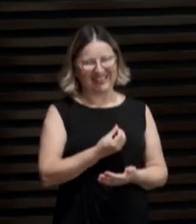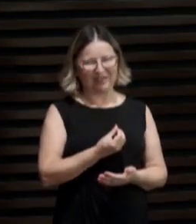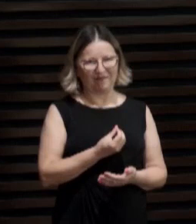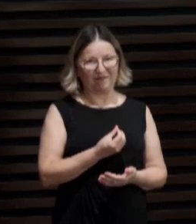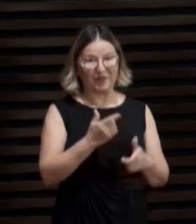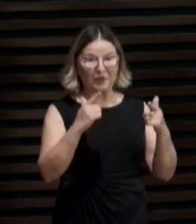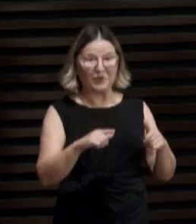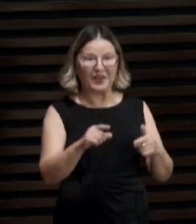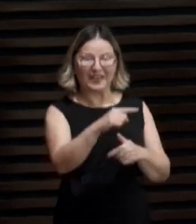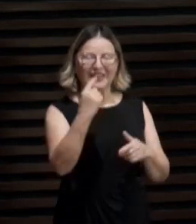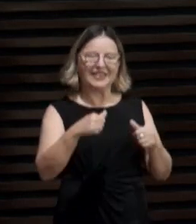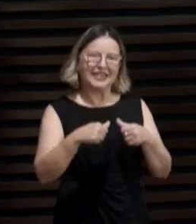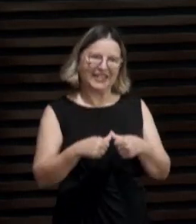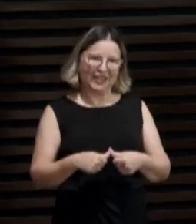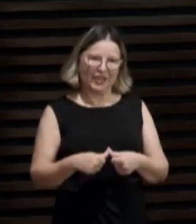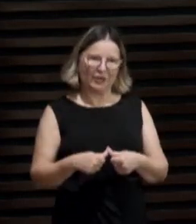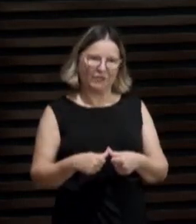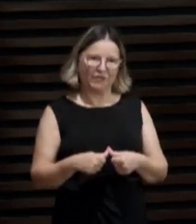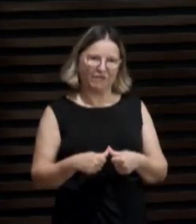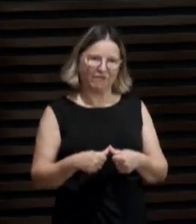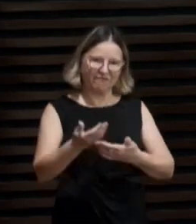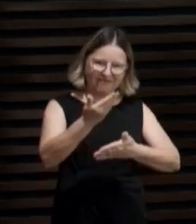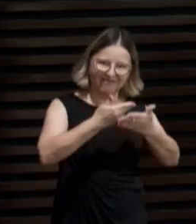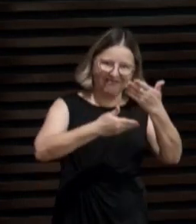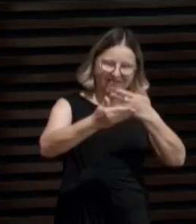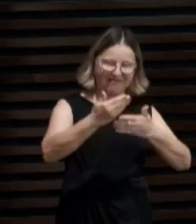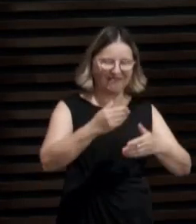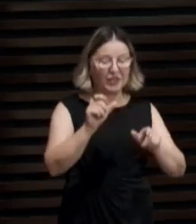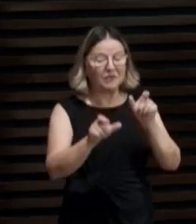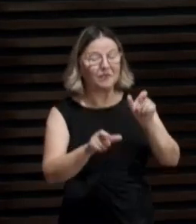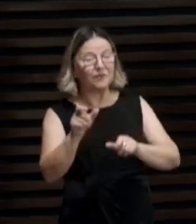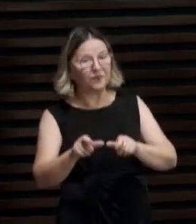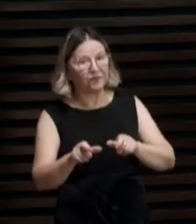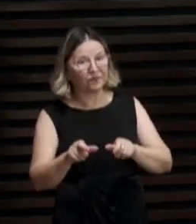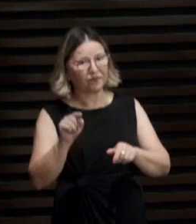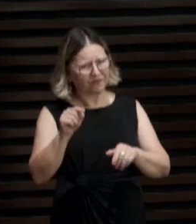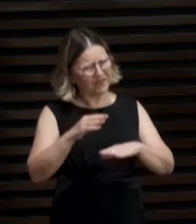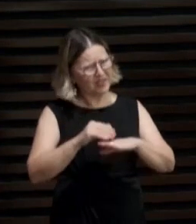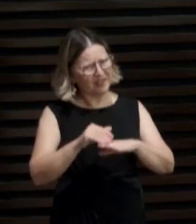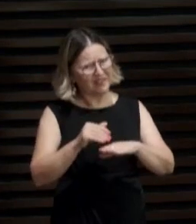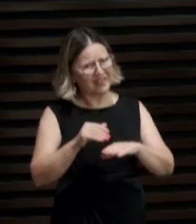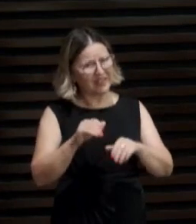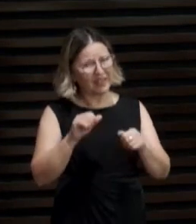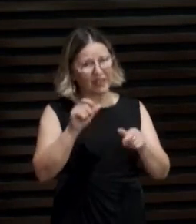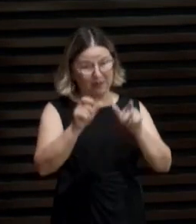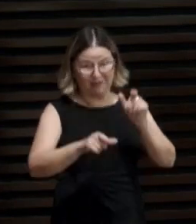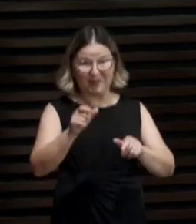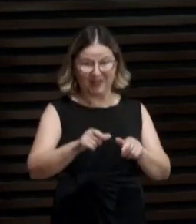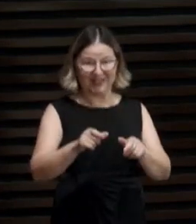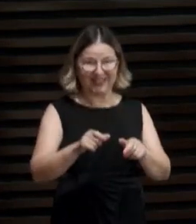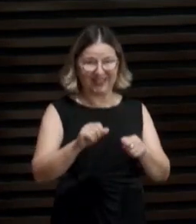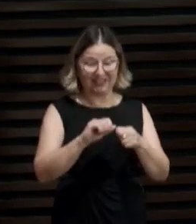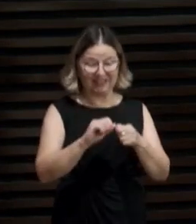Onde nós estamos, onde nós nos relacionamos, as pessoas. Você convida pessoas a participarem dessa reunião? Você